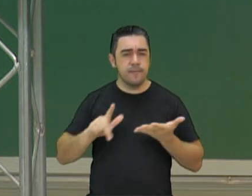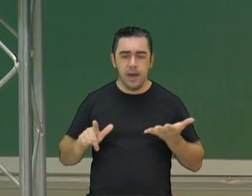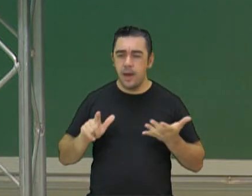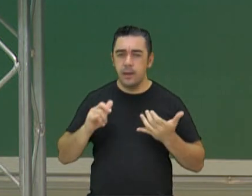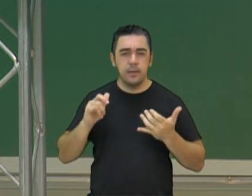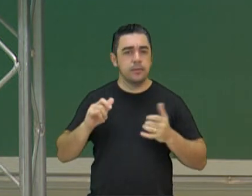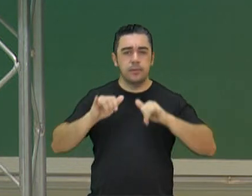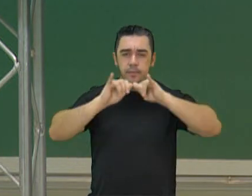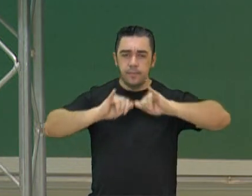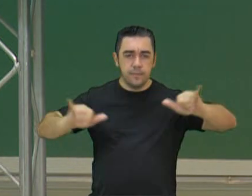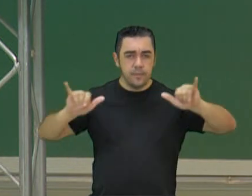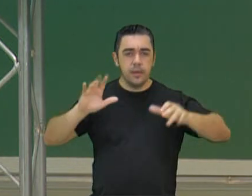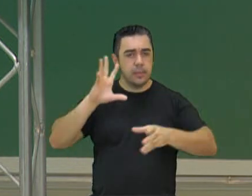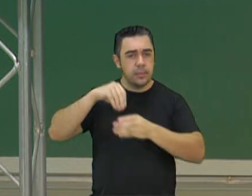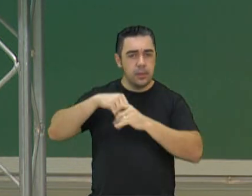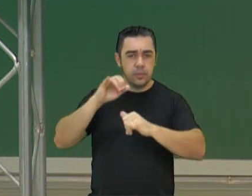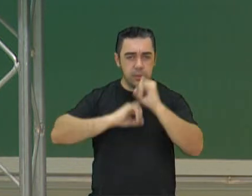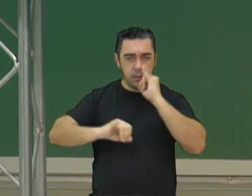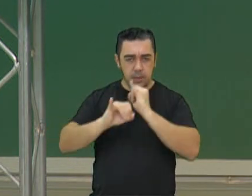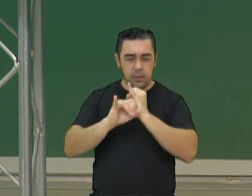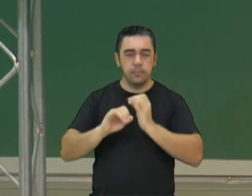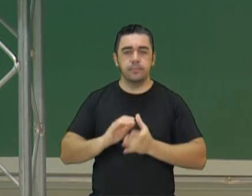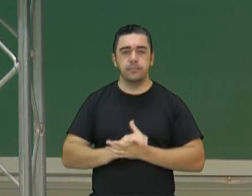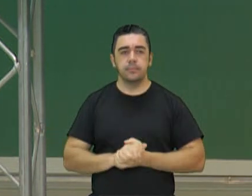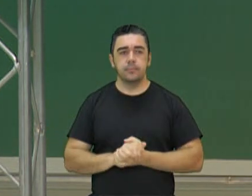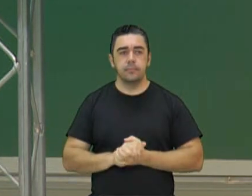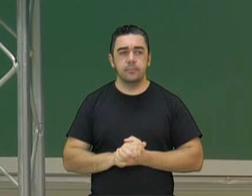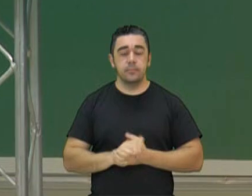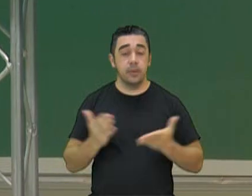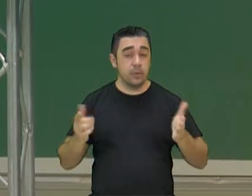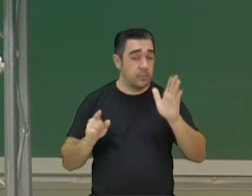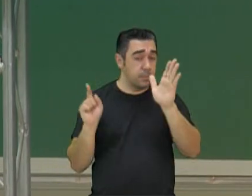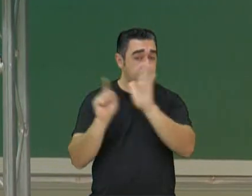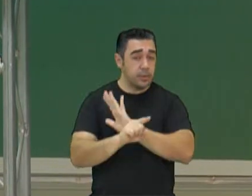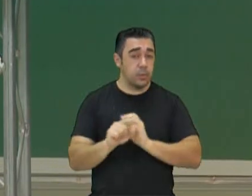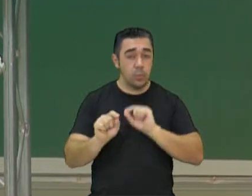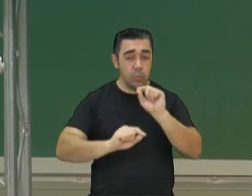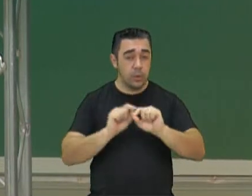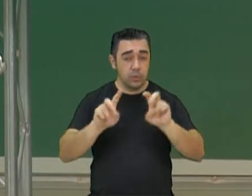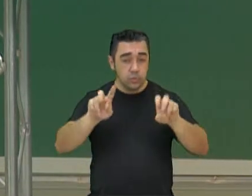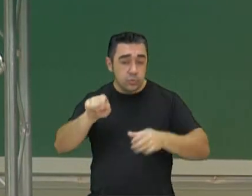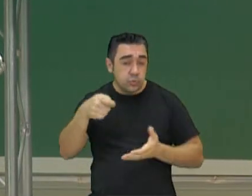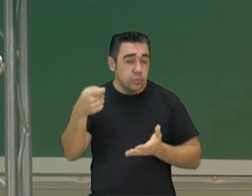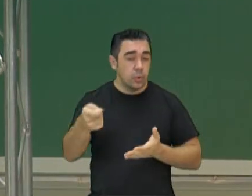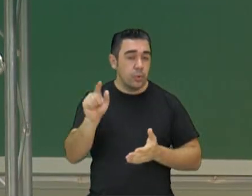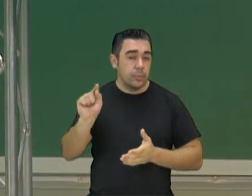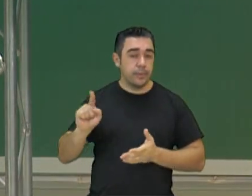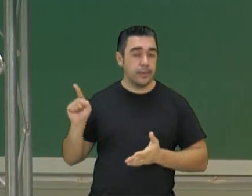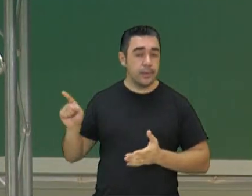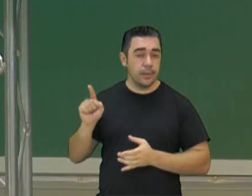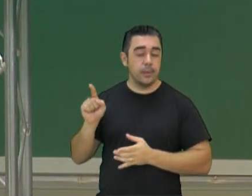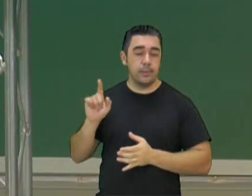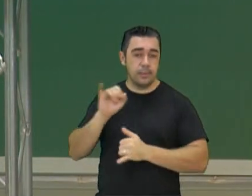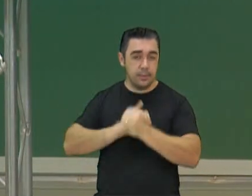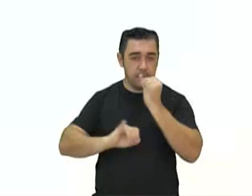através da internet, né? E já vamos de questão sobre esse grande meio de